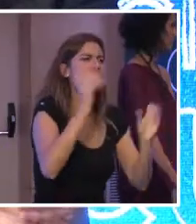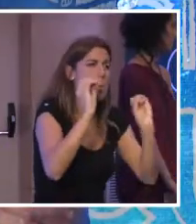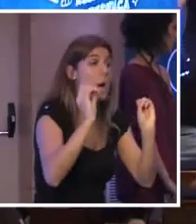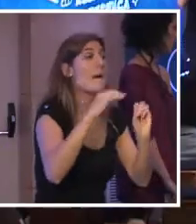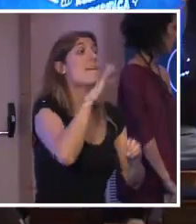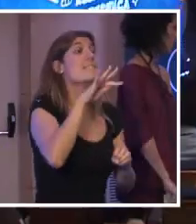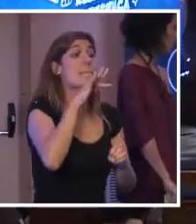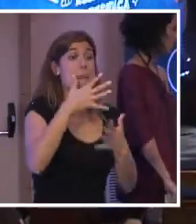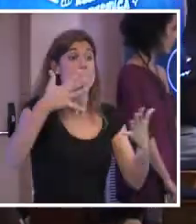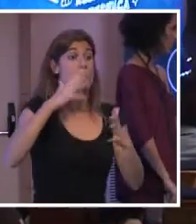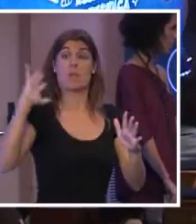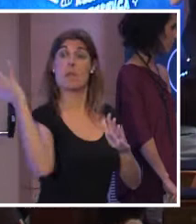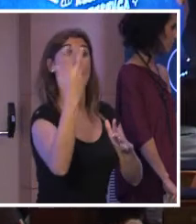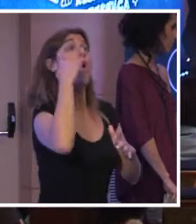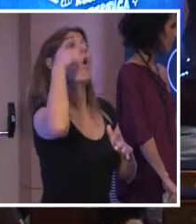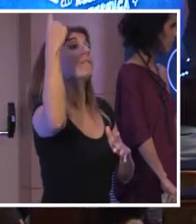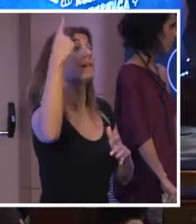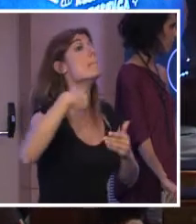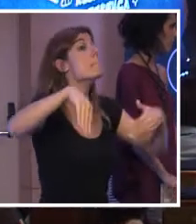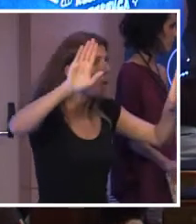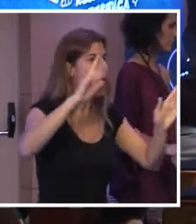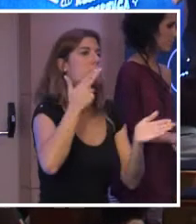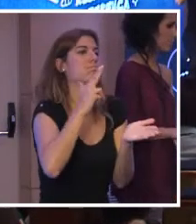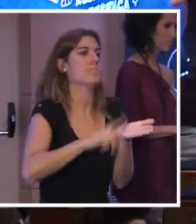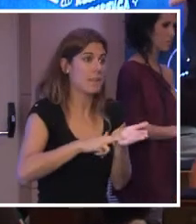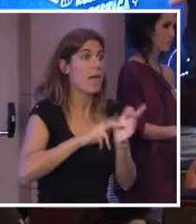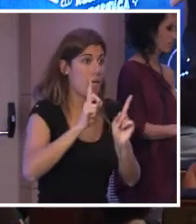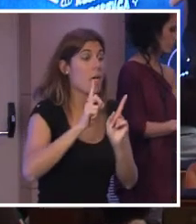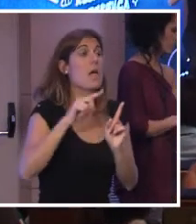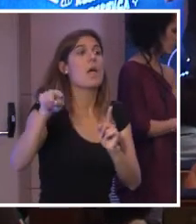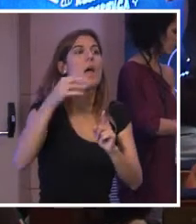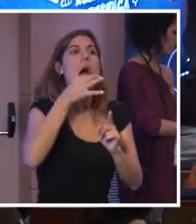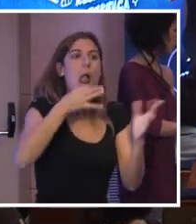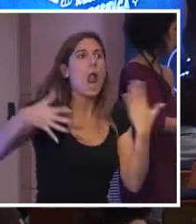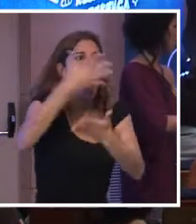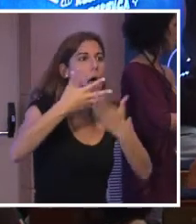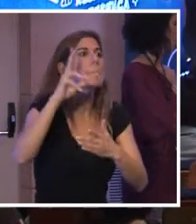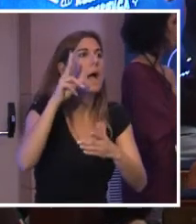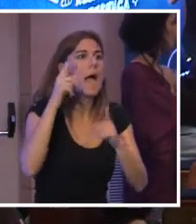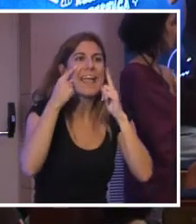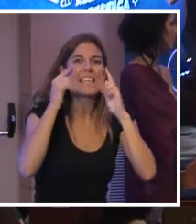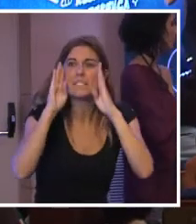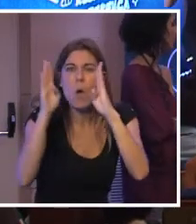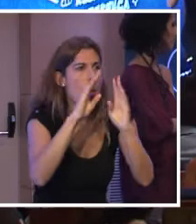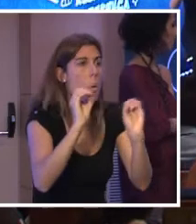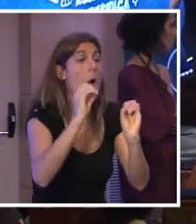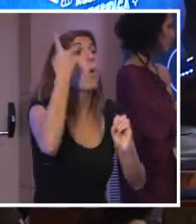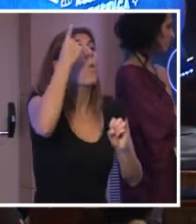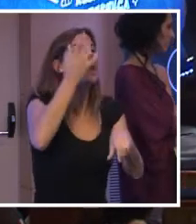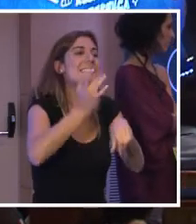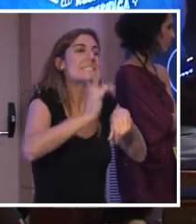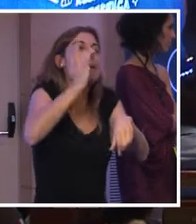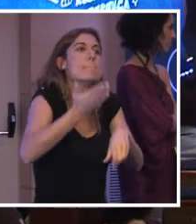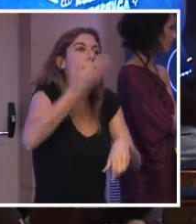é composta por ouvintes, mas, na verdade, eles falam muito e se ouvem pouco, e que a única pessoa que tem